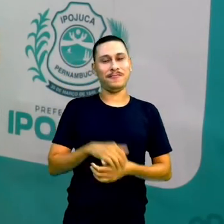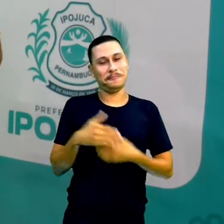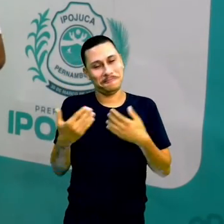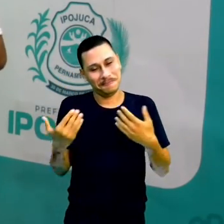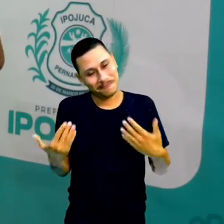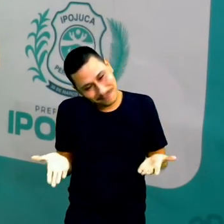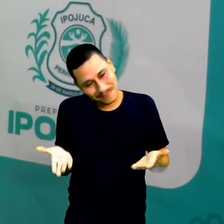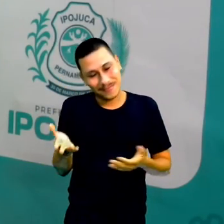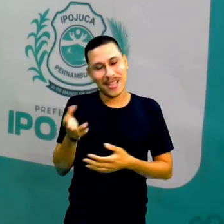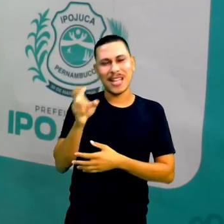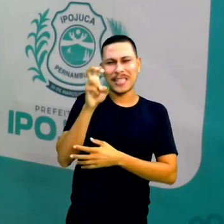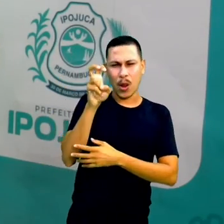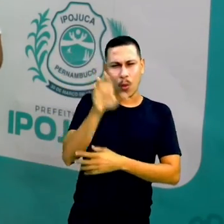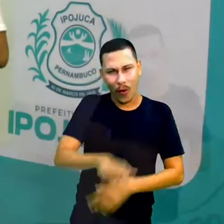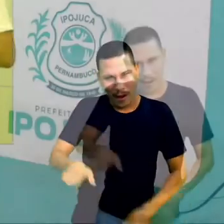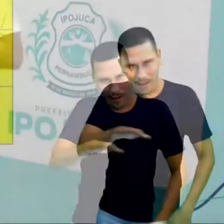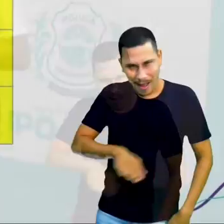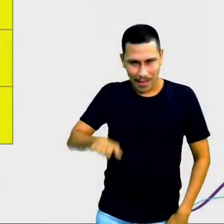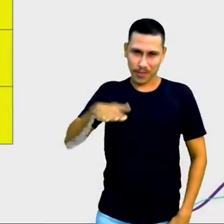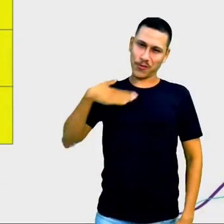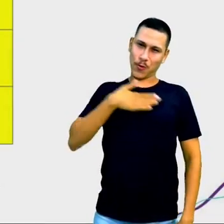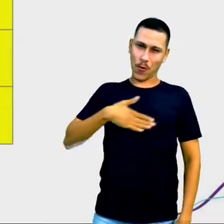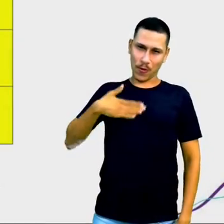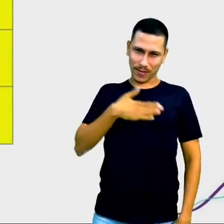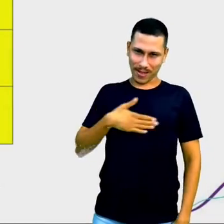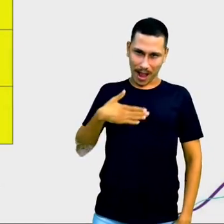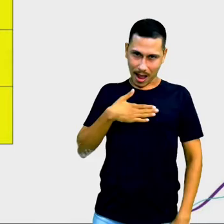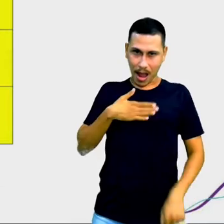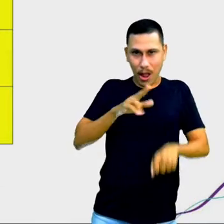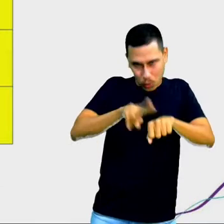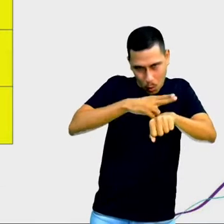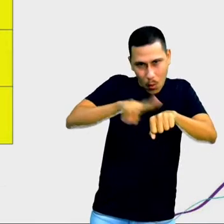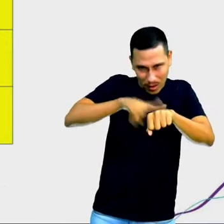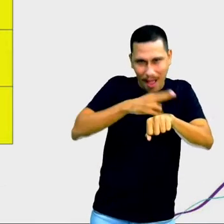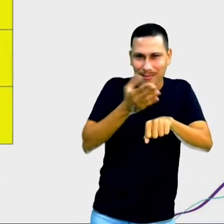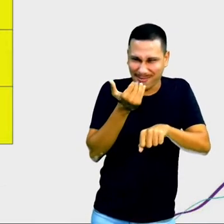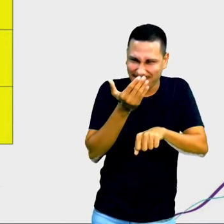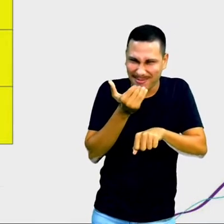Então, 5 crianças gostam de comer